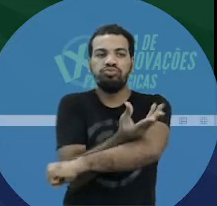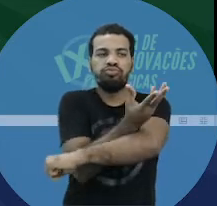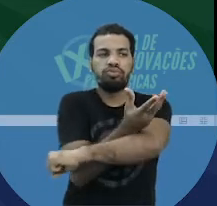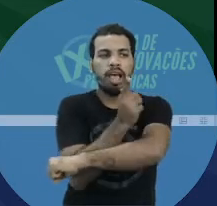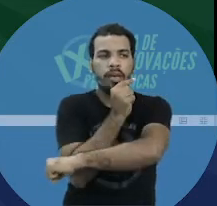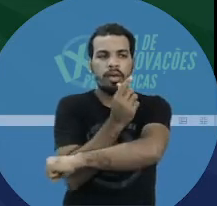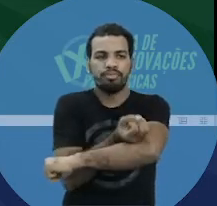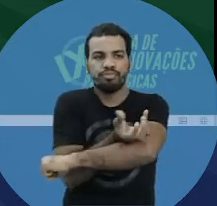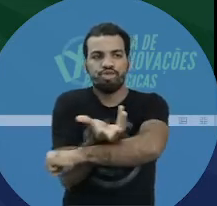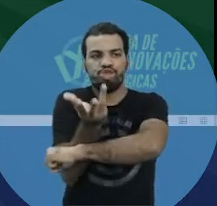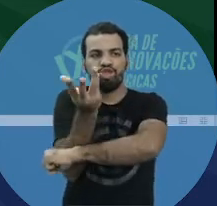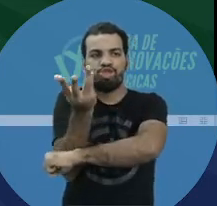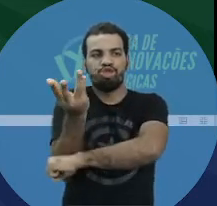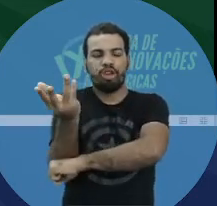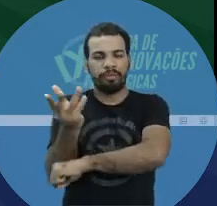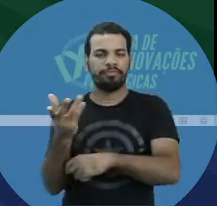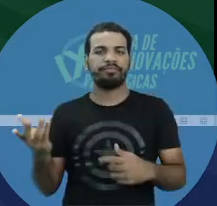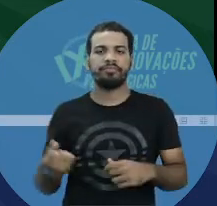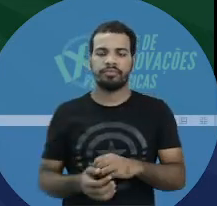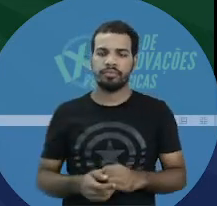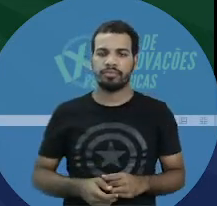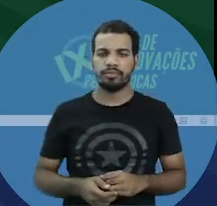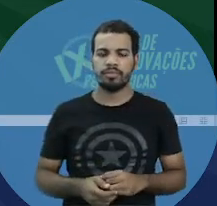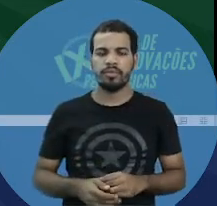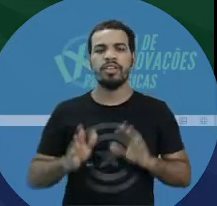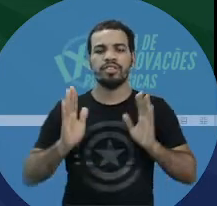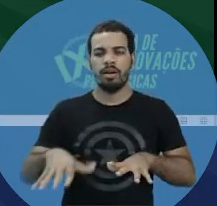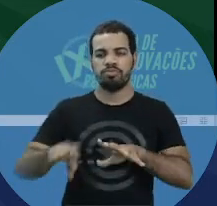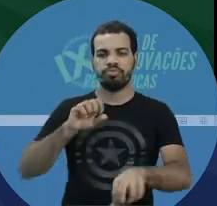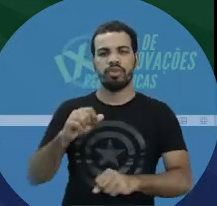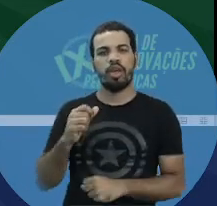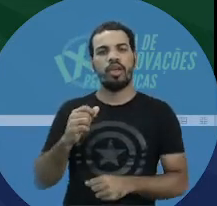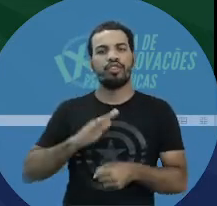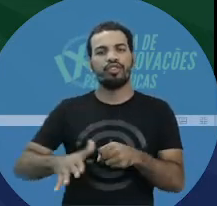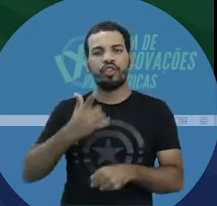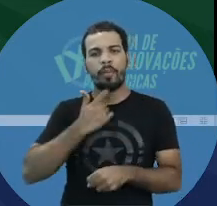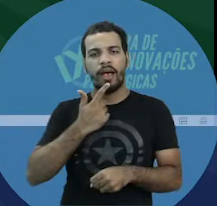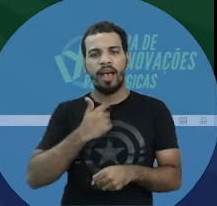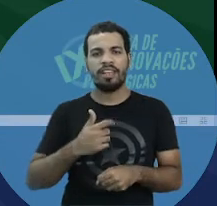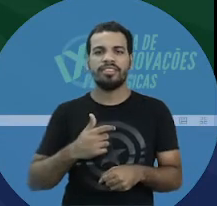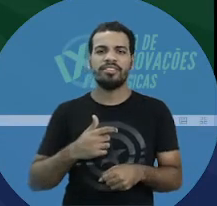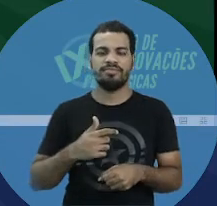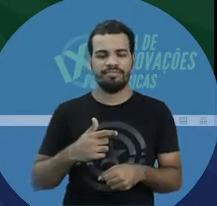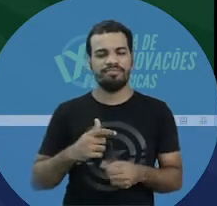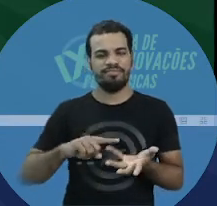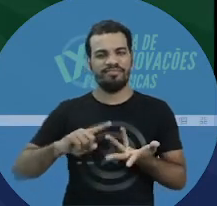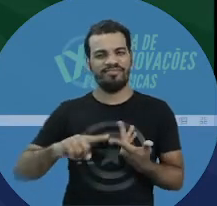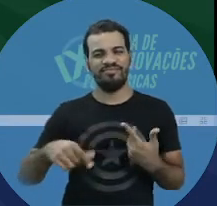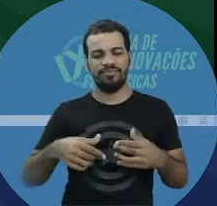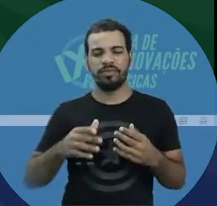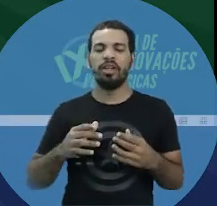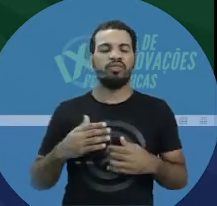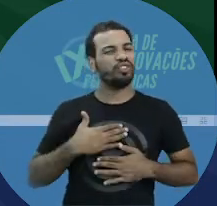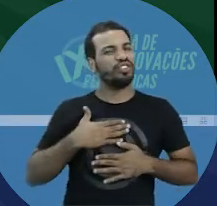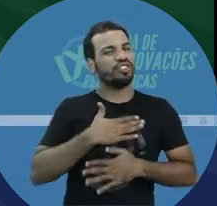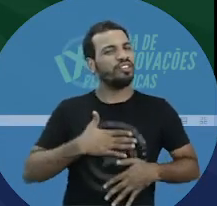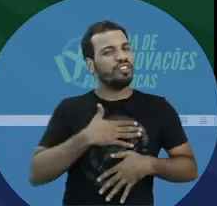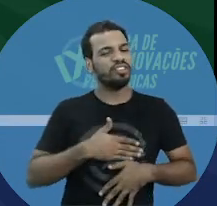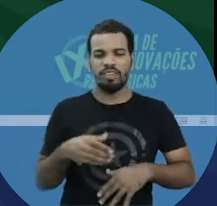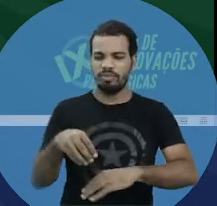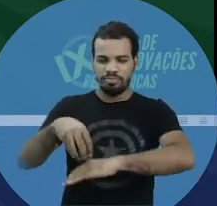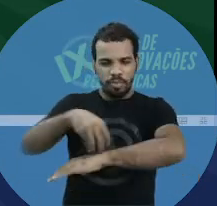várias colheitas, tomate, quiabo. É uma satisfação saber que ela está dando frutos